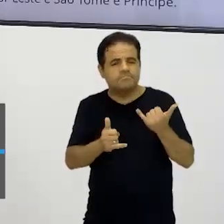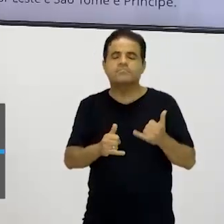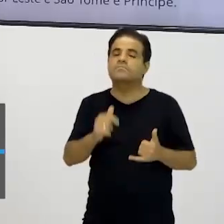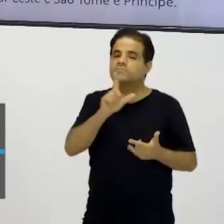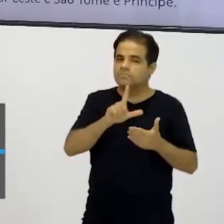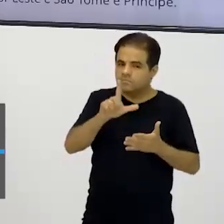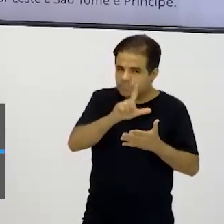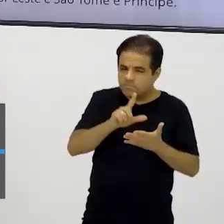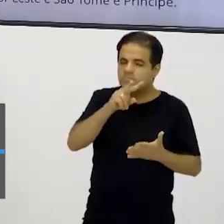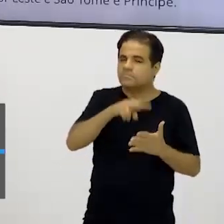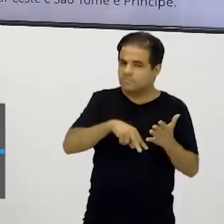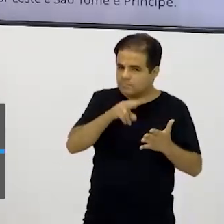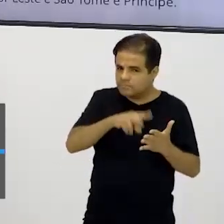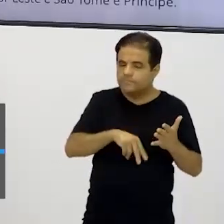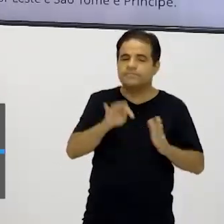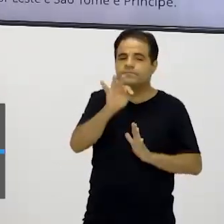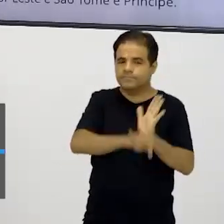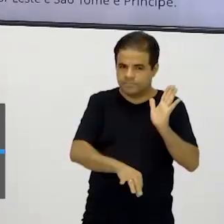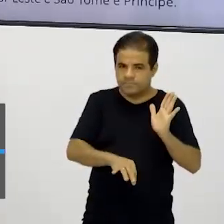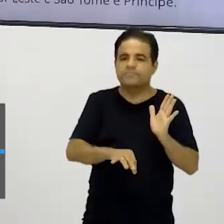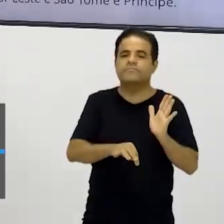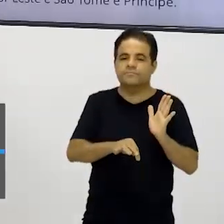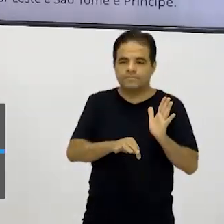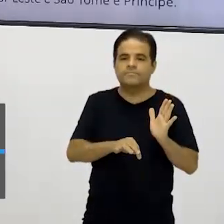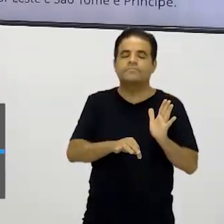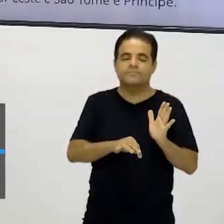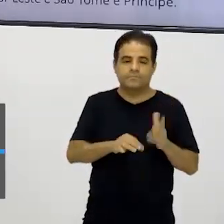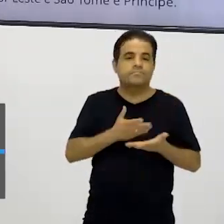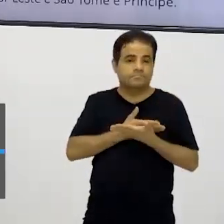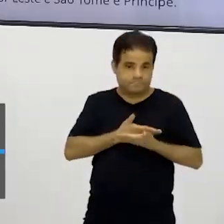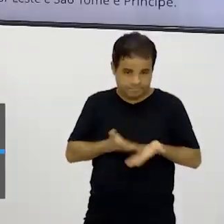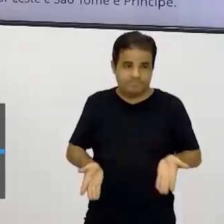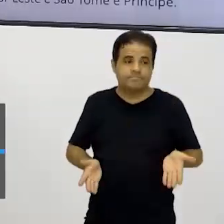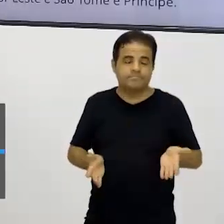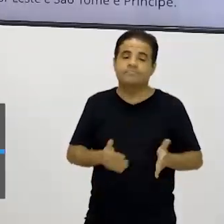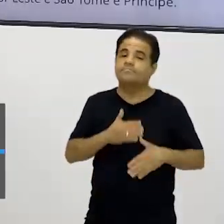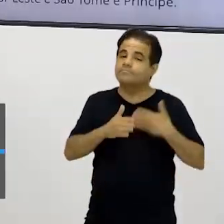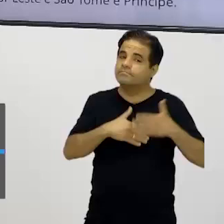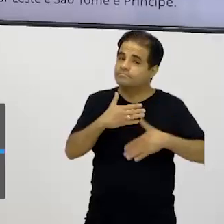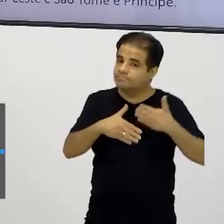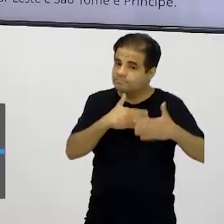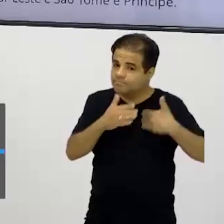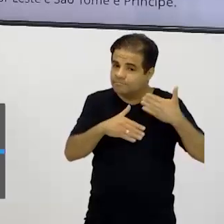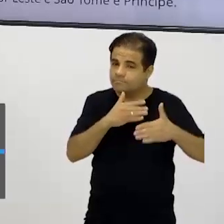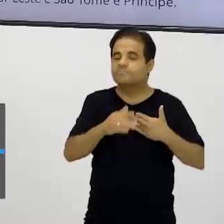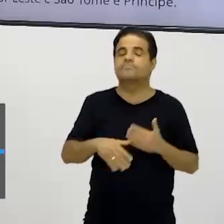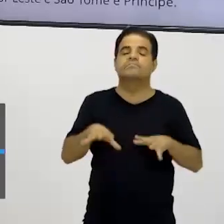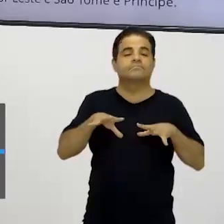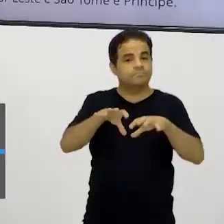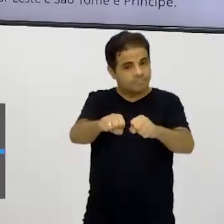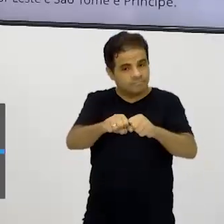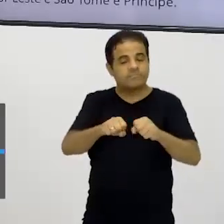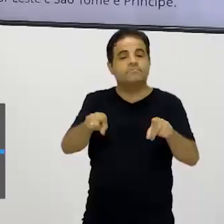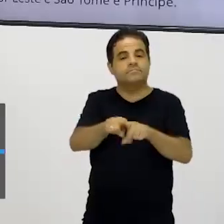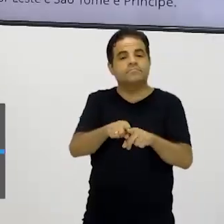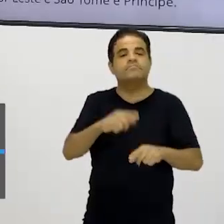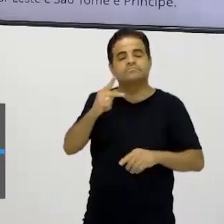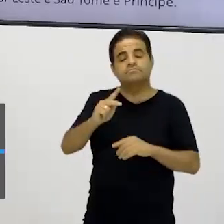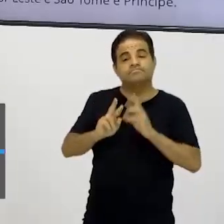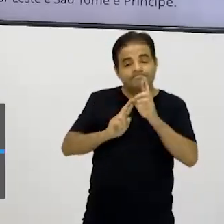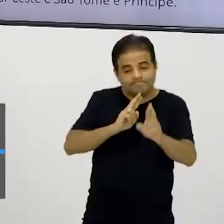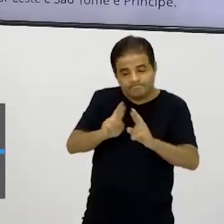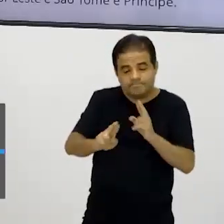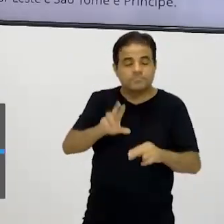a leitura desses textos vai nos fazer refletir sobre esse processo, né, da colonização e as suas